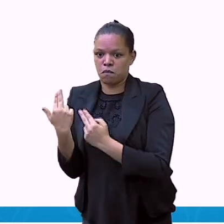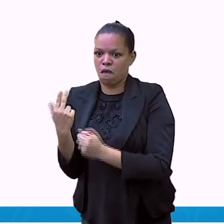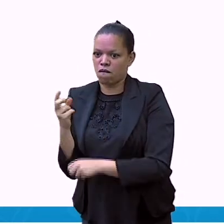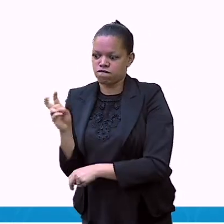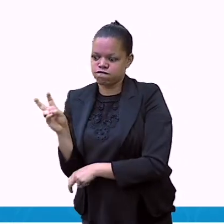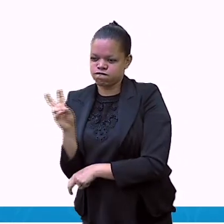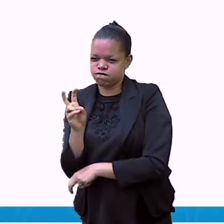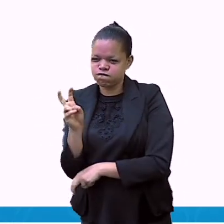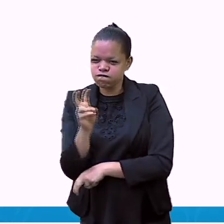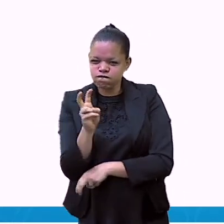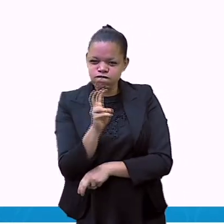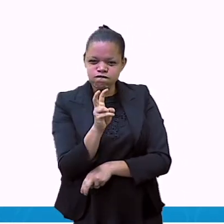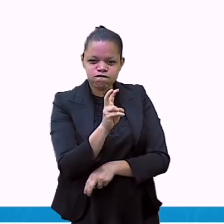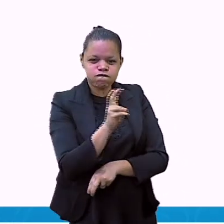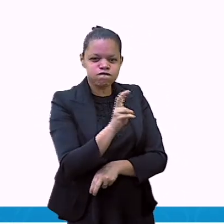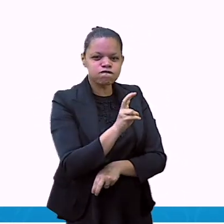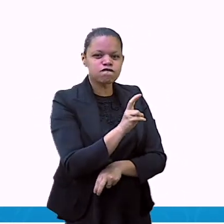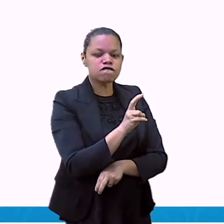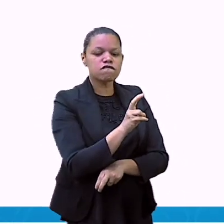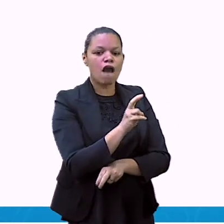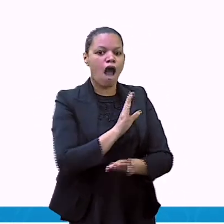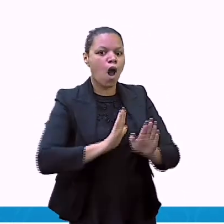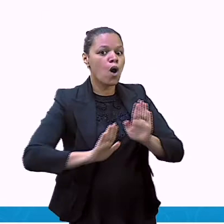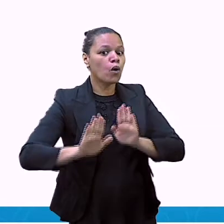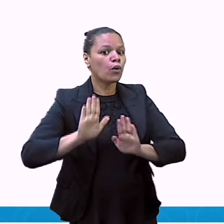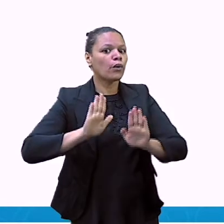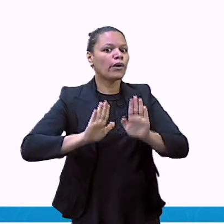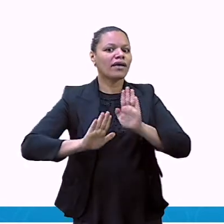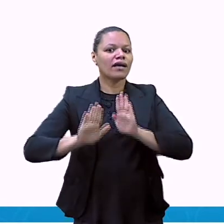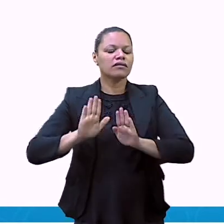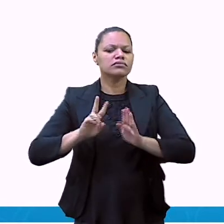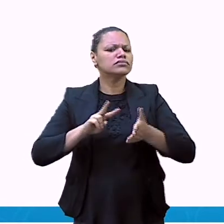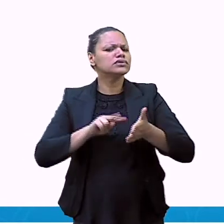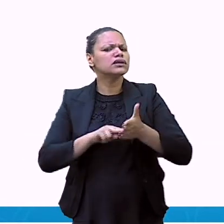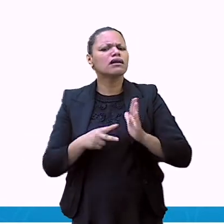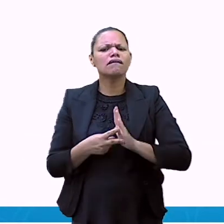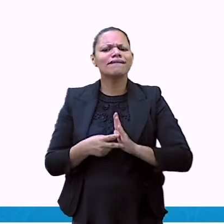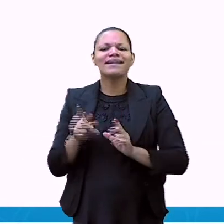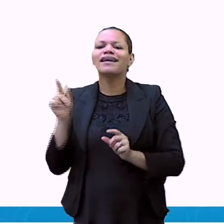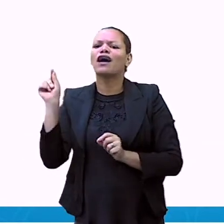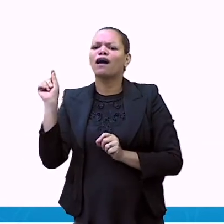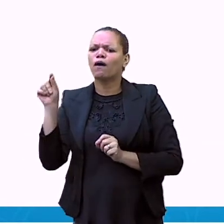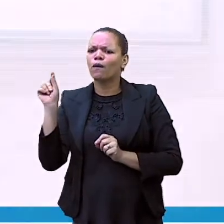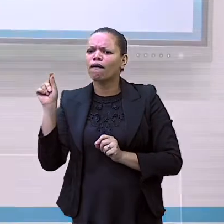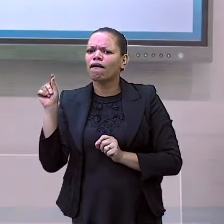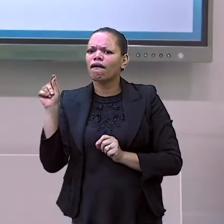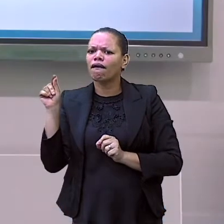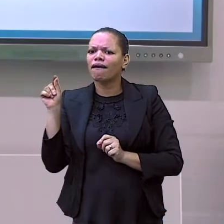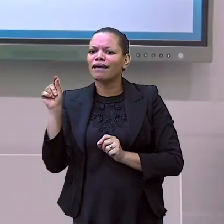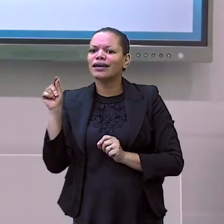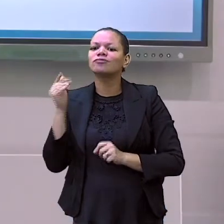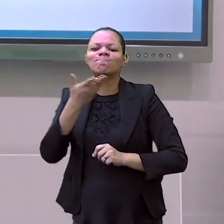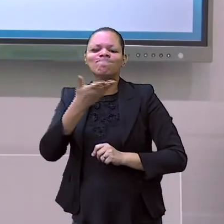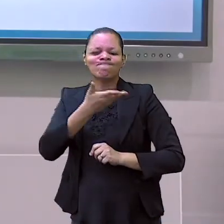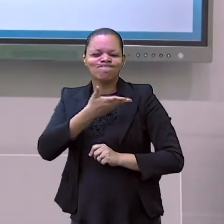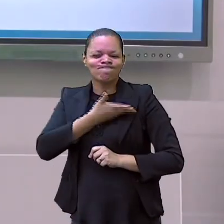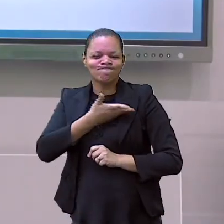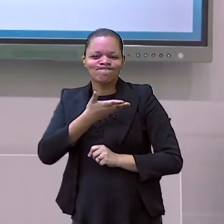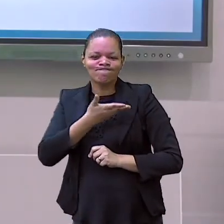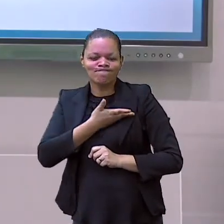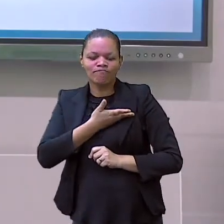dizer que ela é uma cobra, um réptil, mas quer dizer que ela é uma traidora.